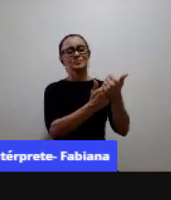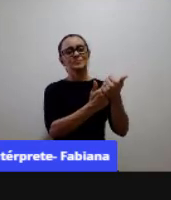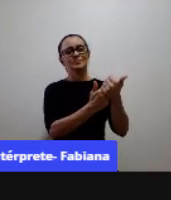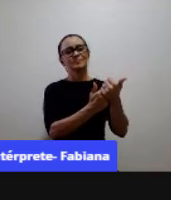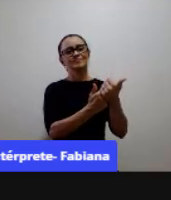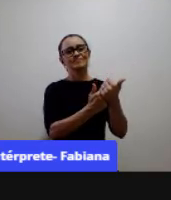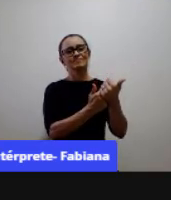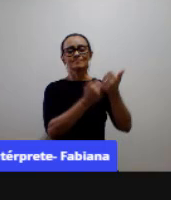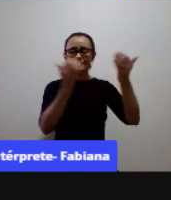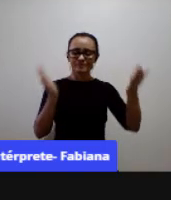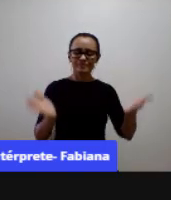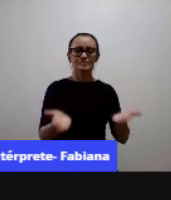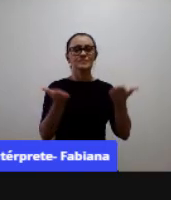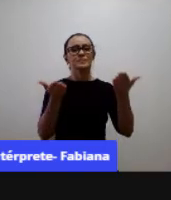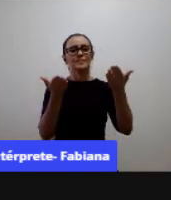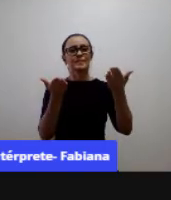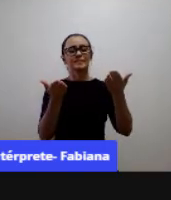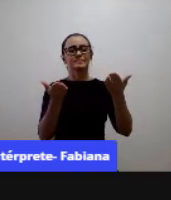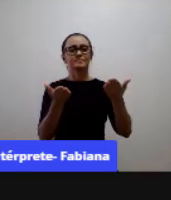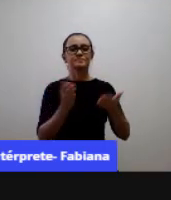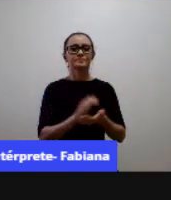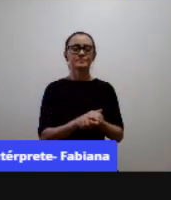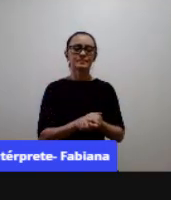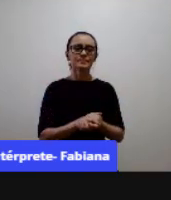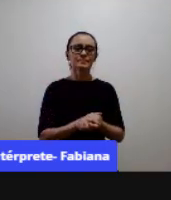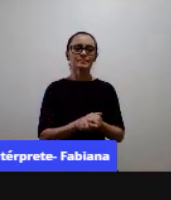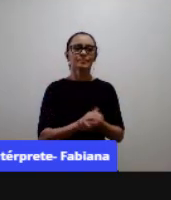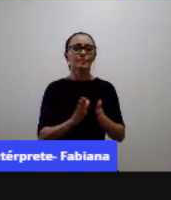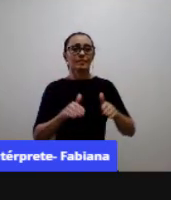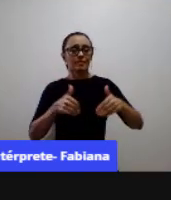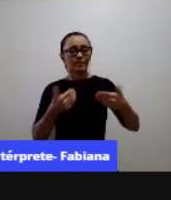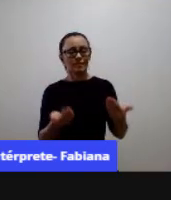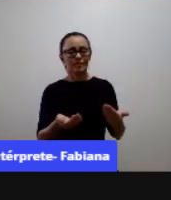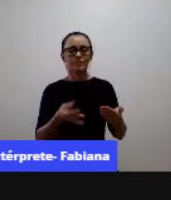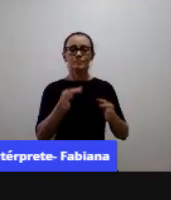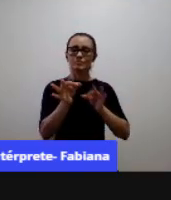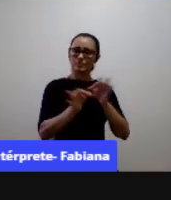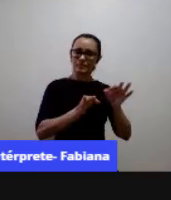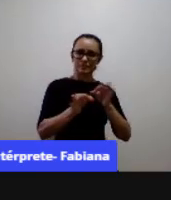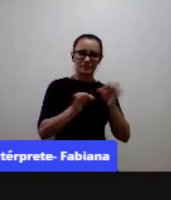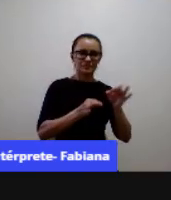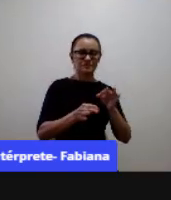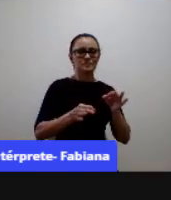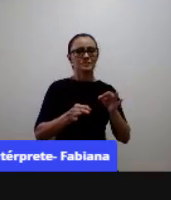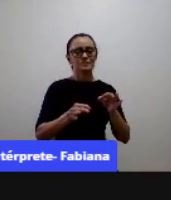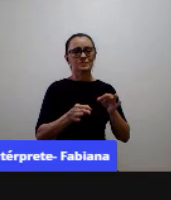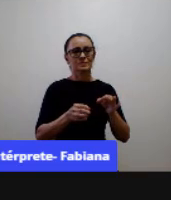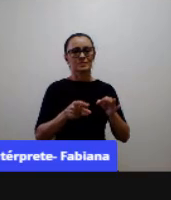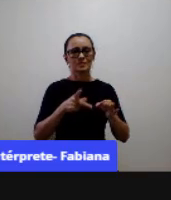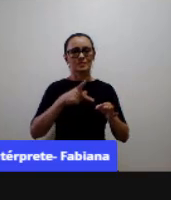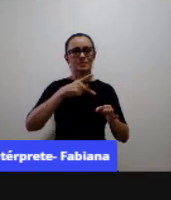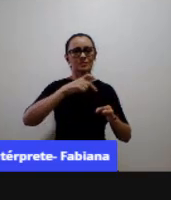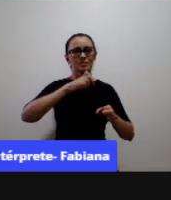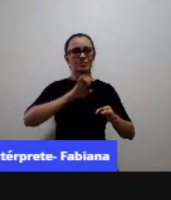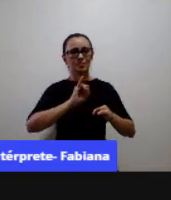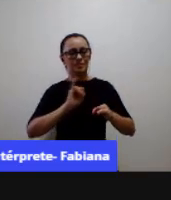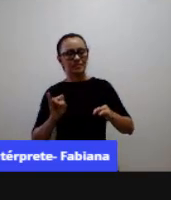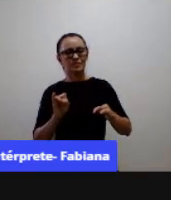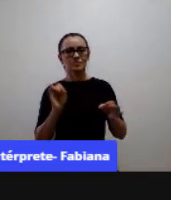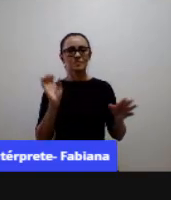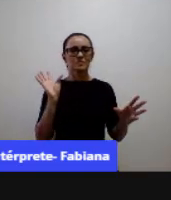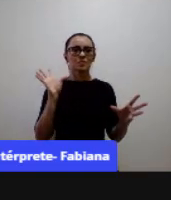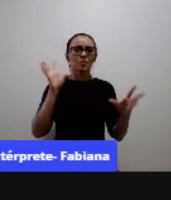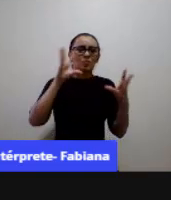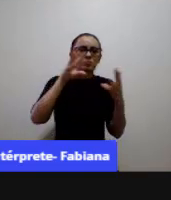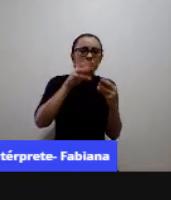ele necessita desenvolver. Então, elaborar um PEI não é somente reduzir